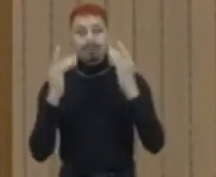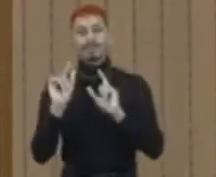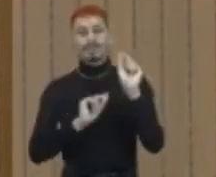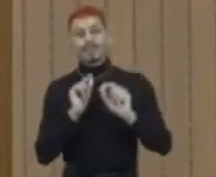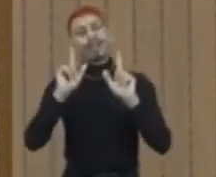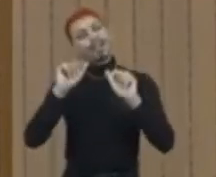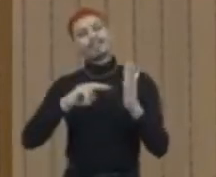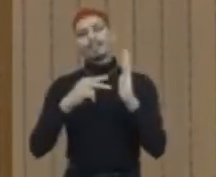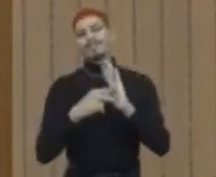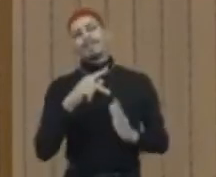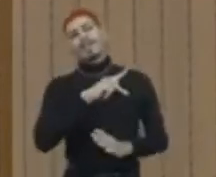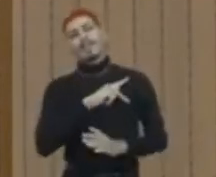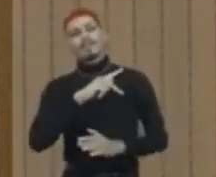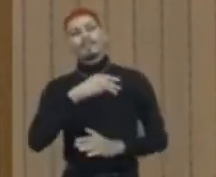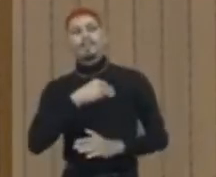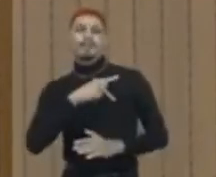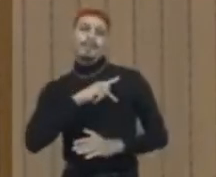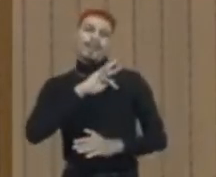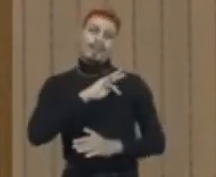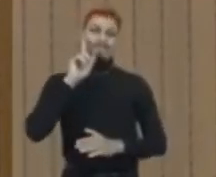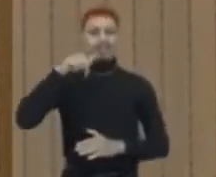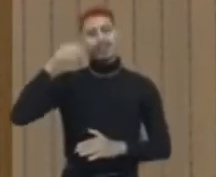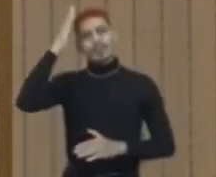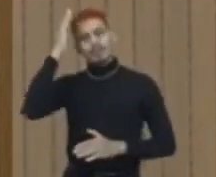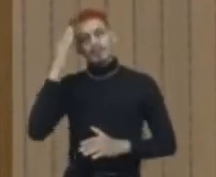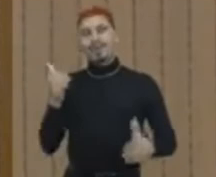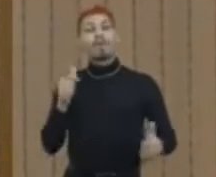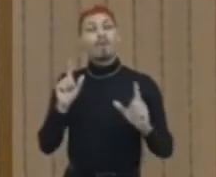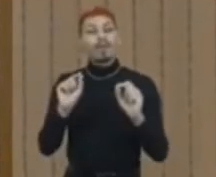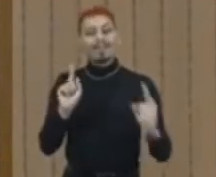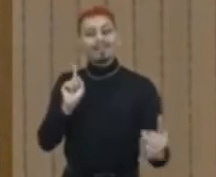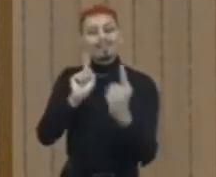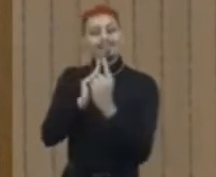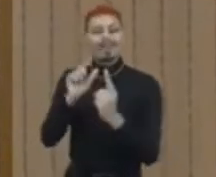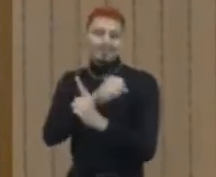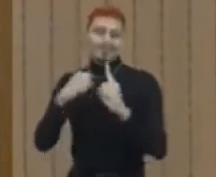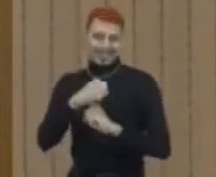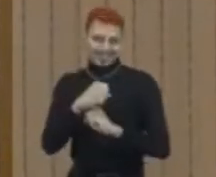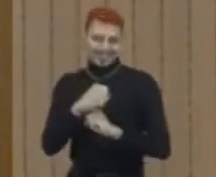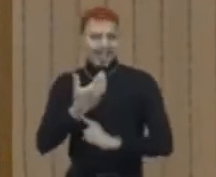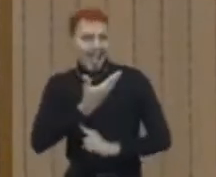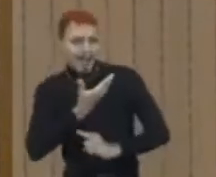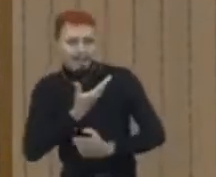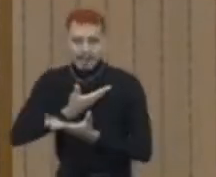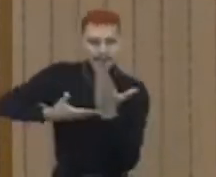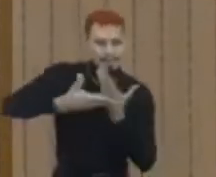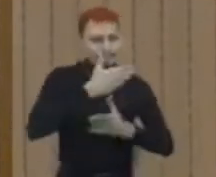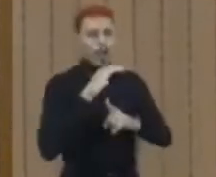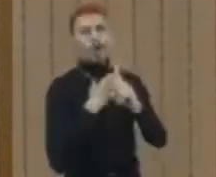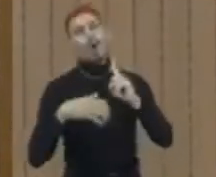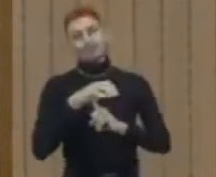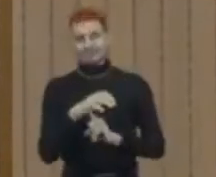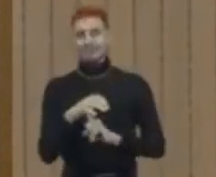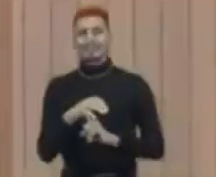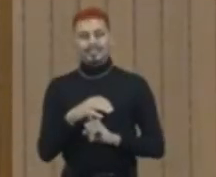que é o MPF no Pará. O MPF no Pará é próximo da sociedade. O MPF no Pará é amigo das comunidades. O MPF